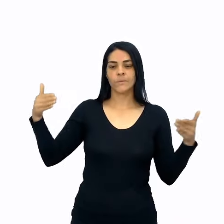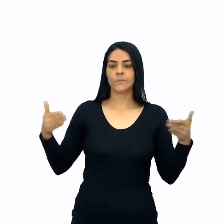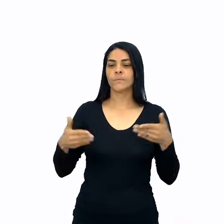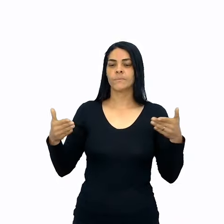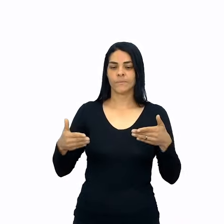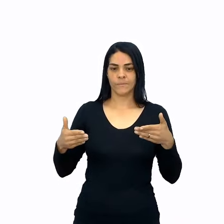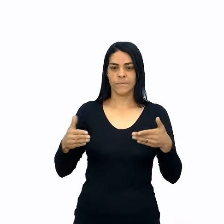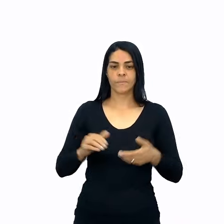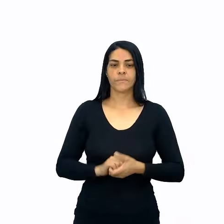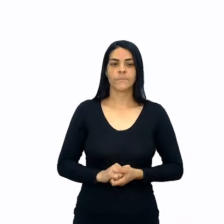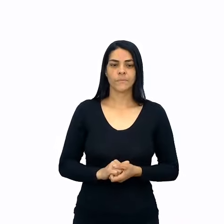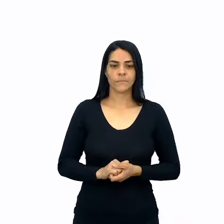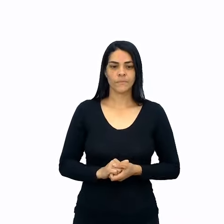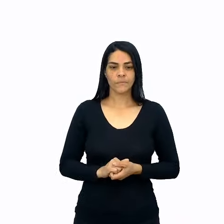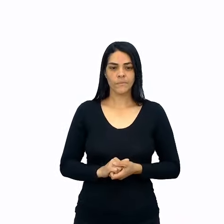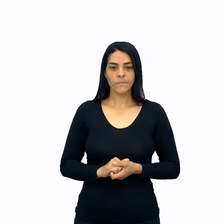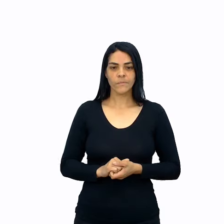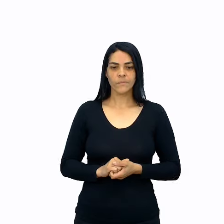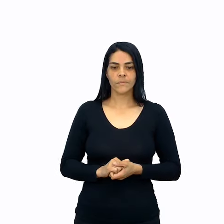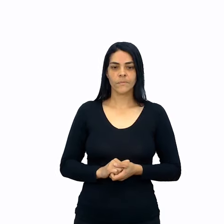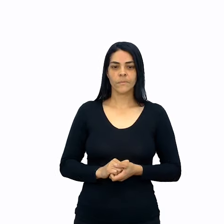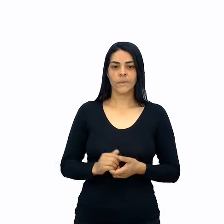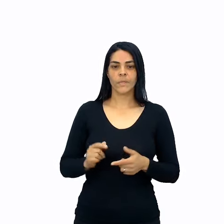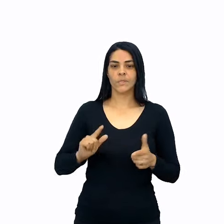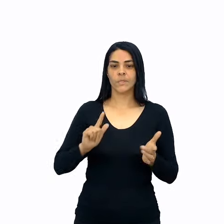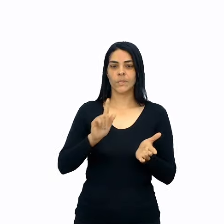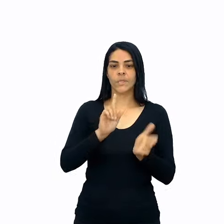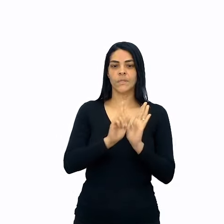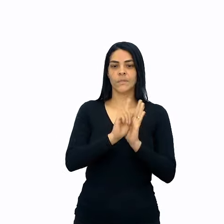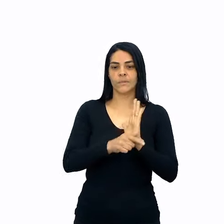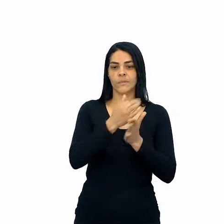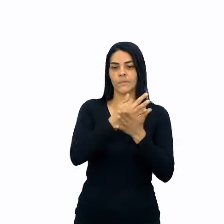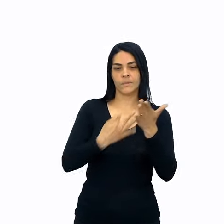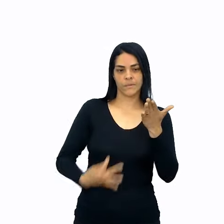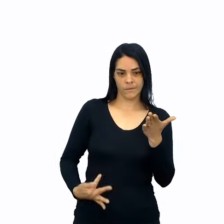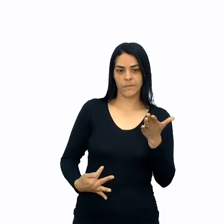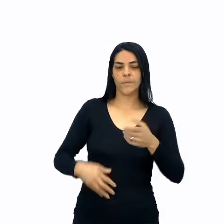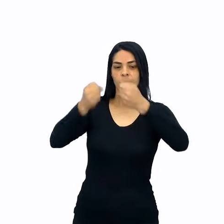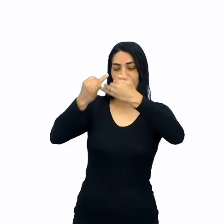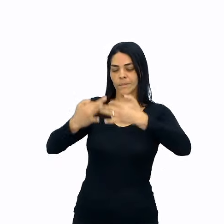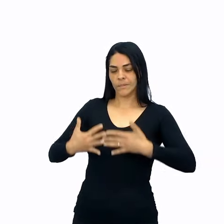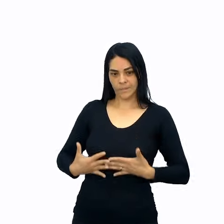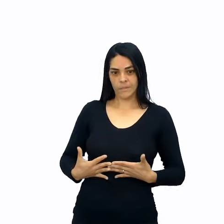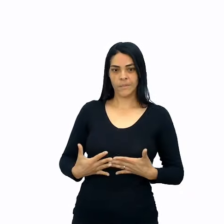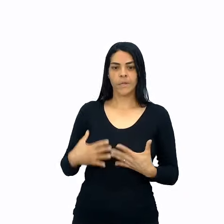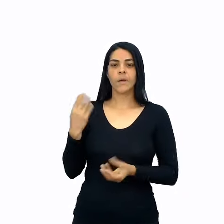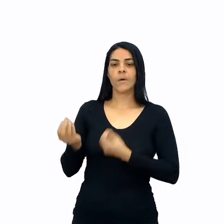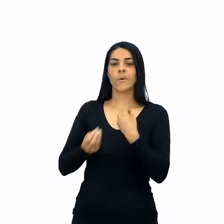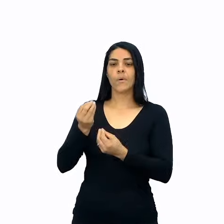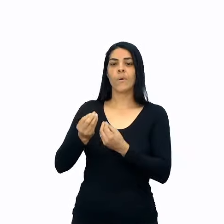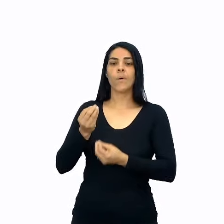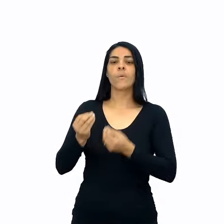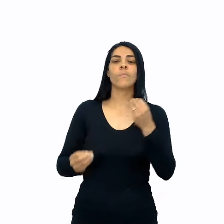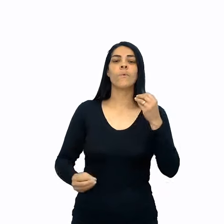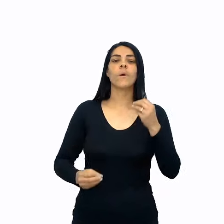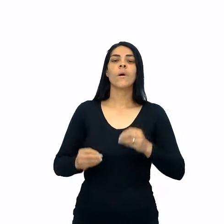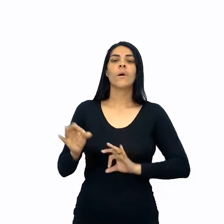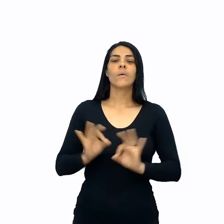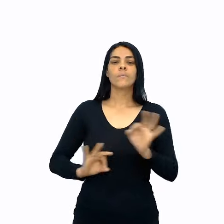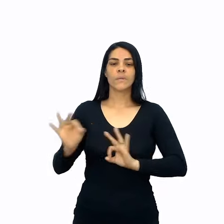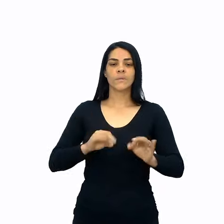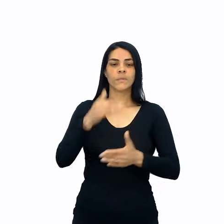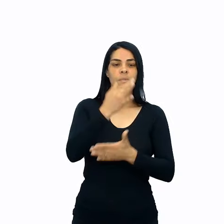é rememorar a noção do gênero textual a fim de explicar a relevância para a produção textual